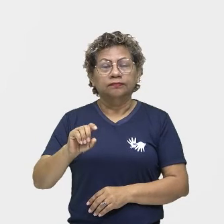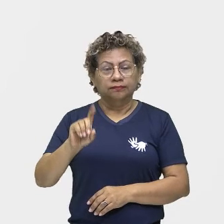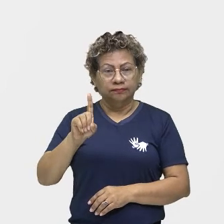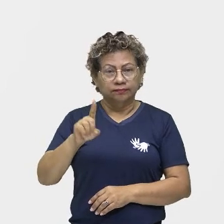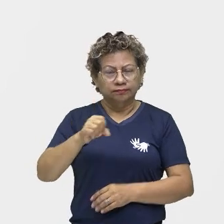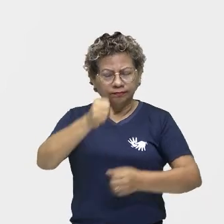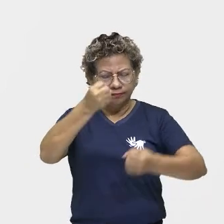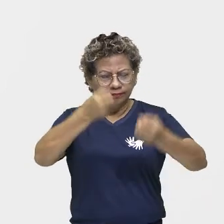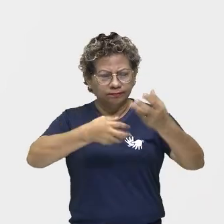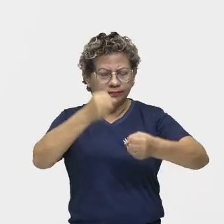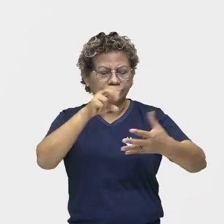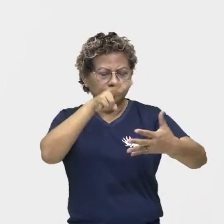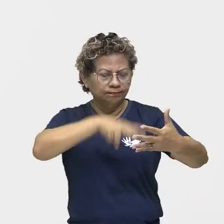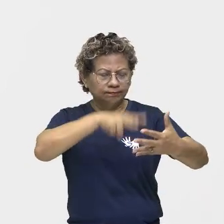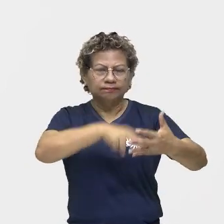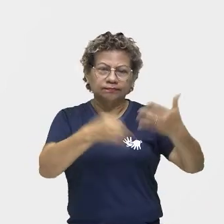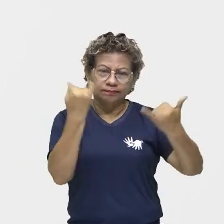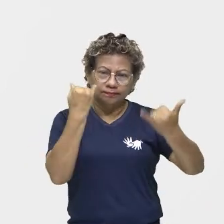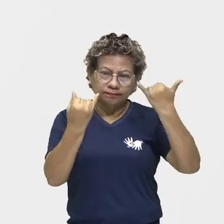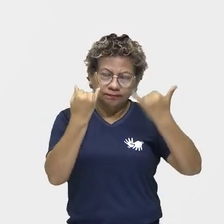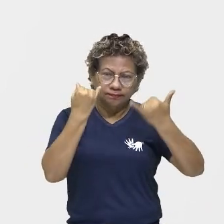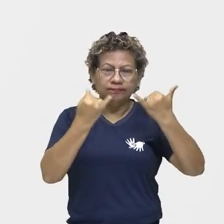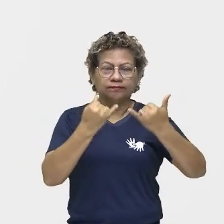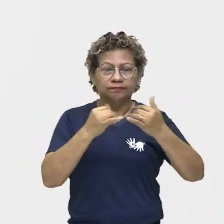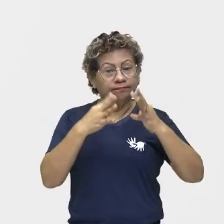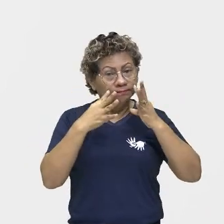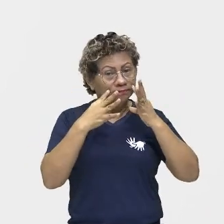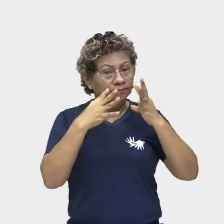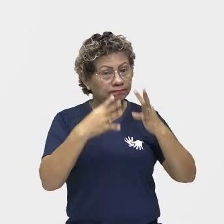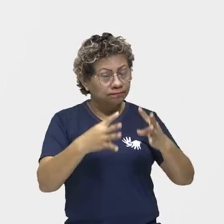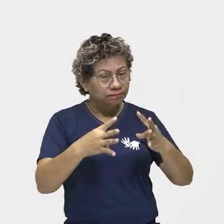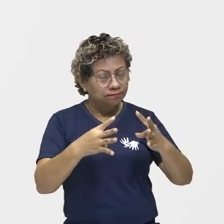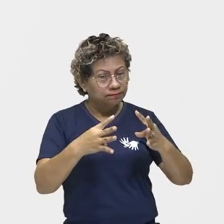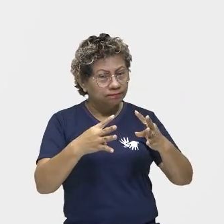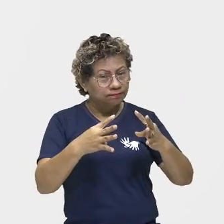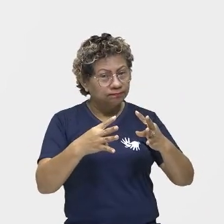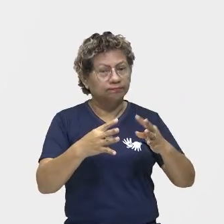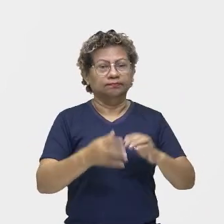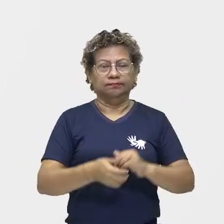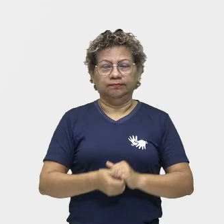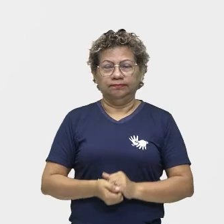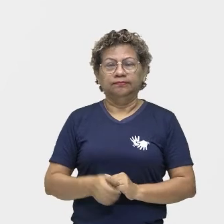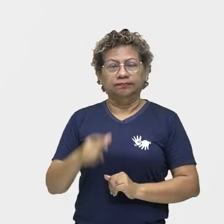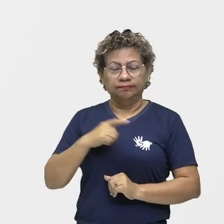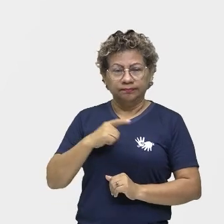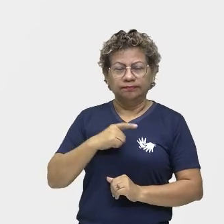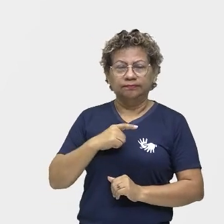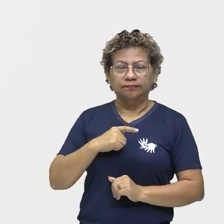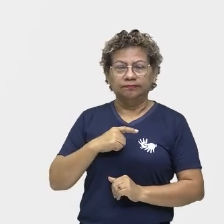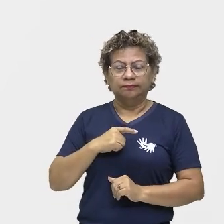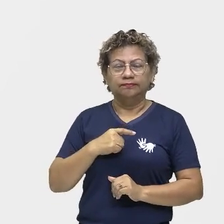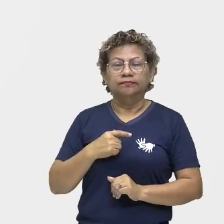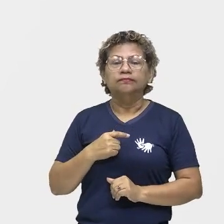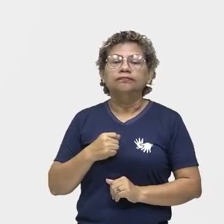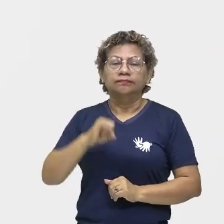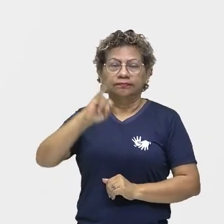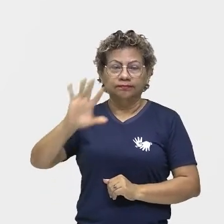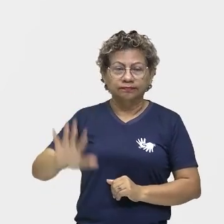7 centímetros. Dobra-se esse papel conforme a figura onde os pontos M e C se